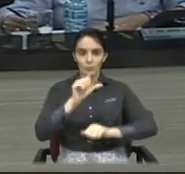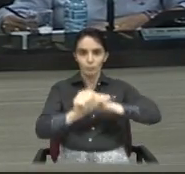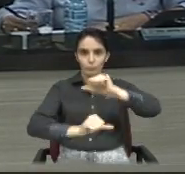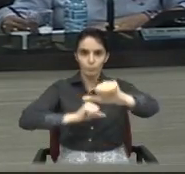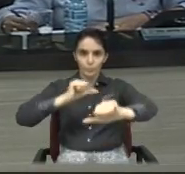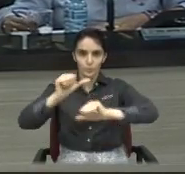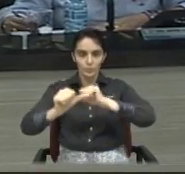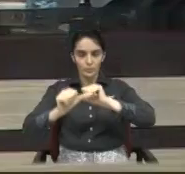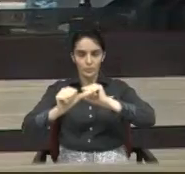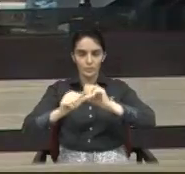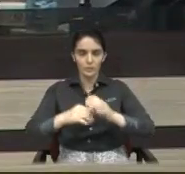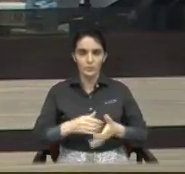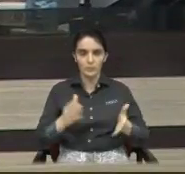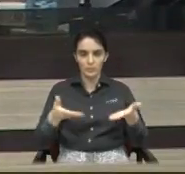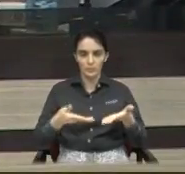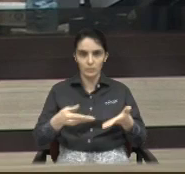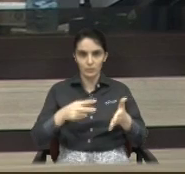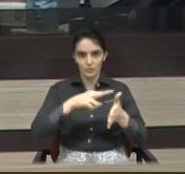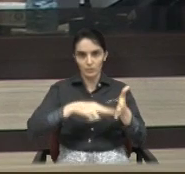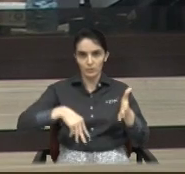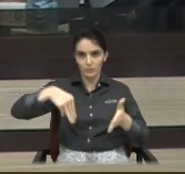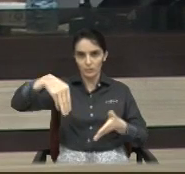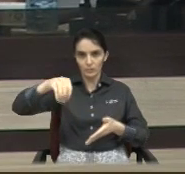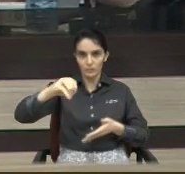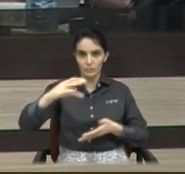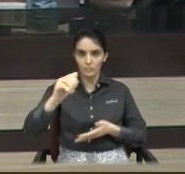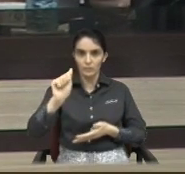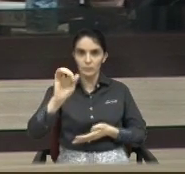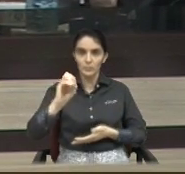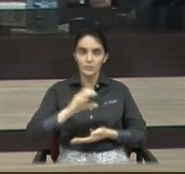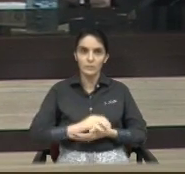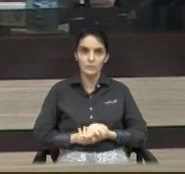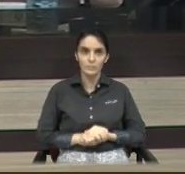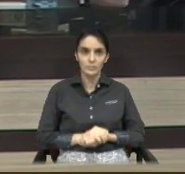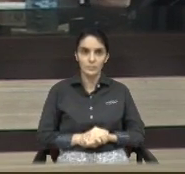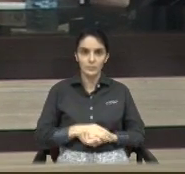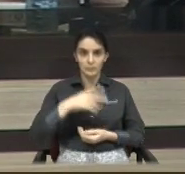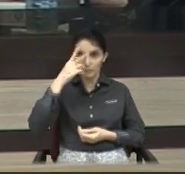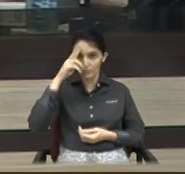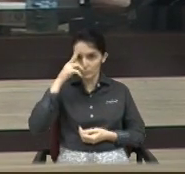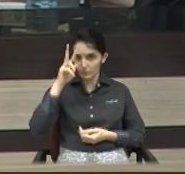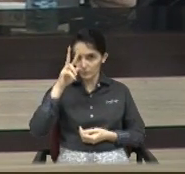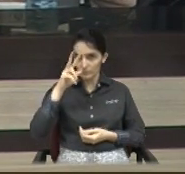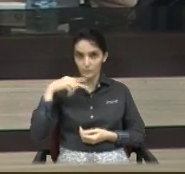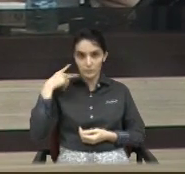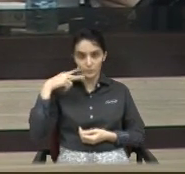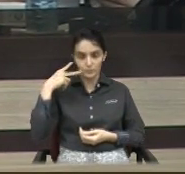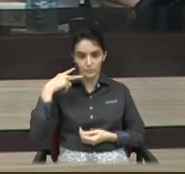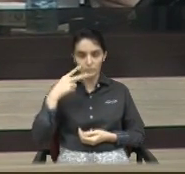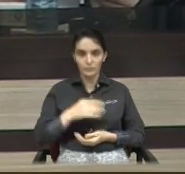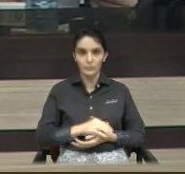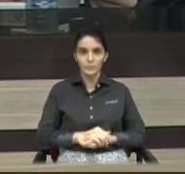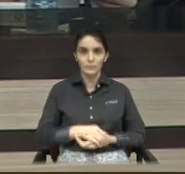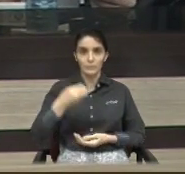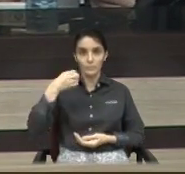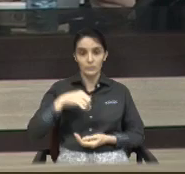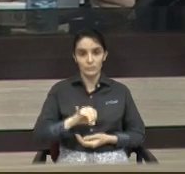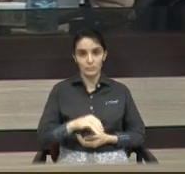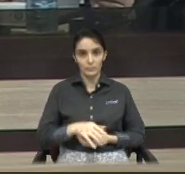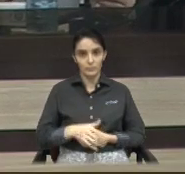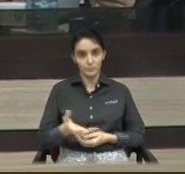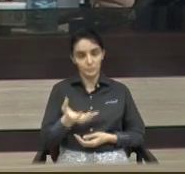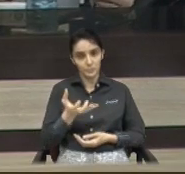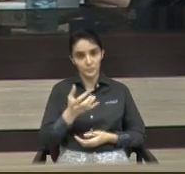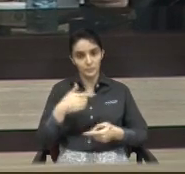Invertida a pauta para a leitura das moções. Lembrando aos seus vereadores que, se alguém quiser